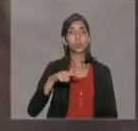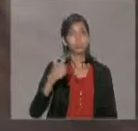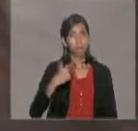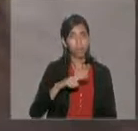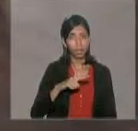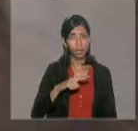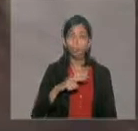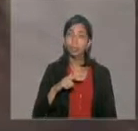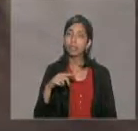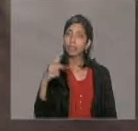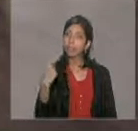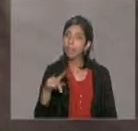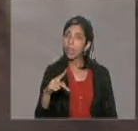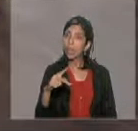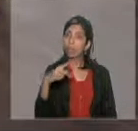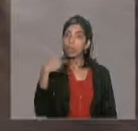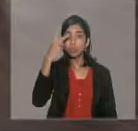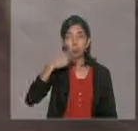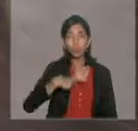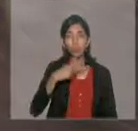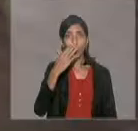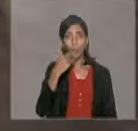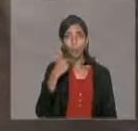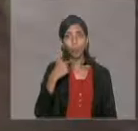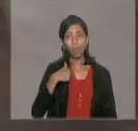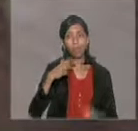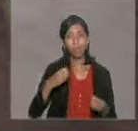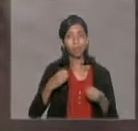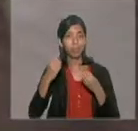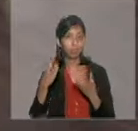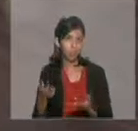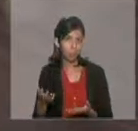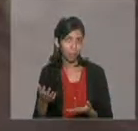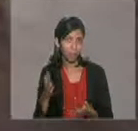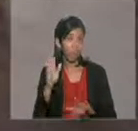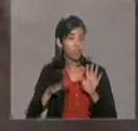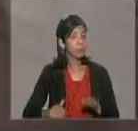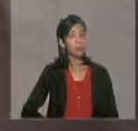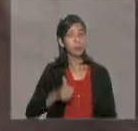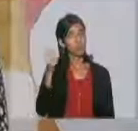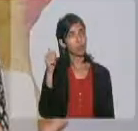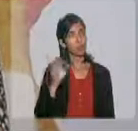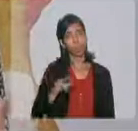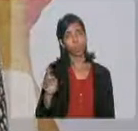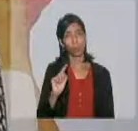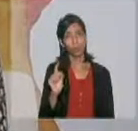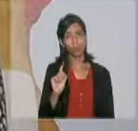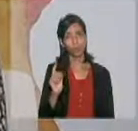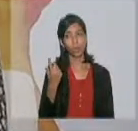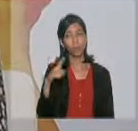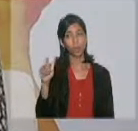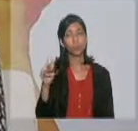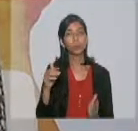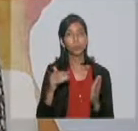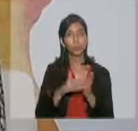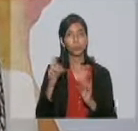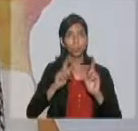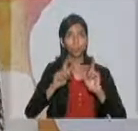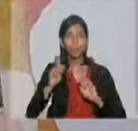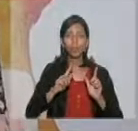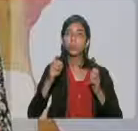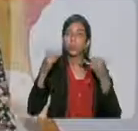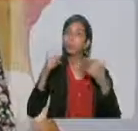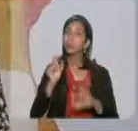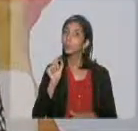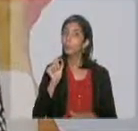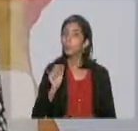A autoalimentação é uma das maneiras de se oferecer e não necessariamente ela é a melhor. Certo. Eu falei no último programa, né, que o interessante é que